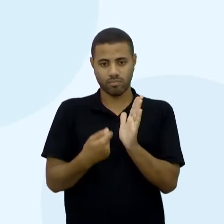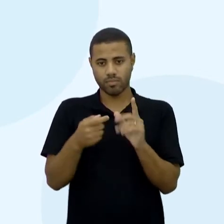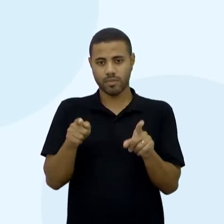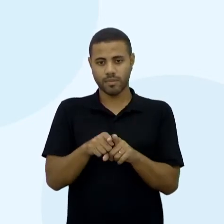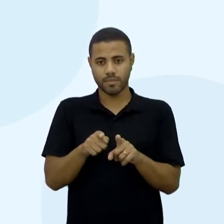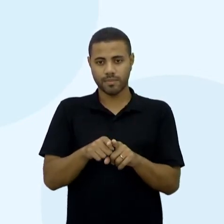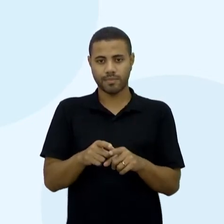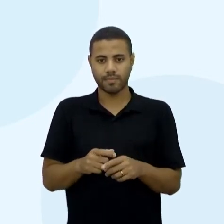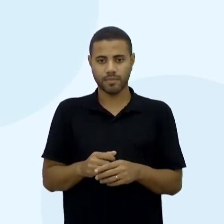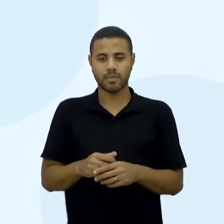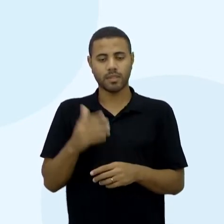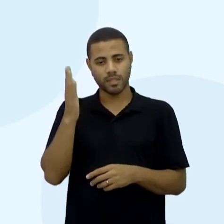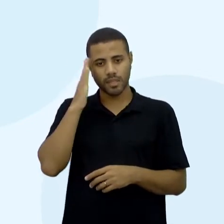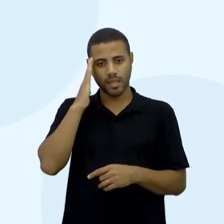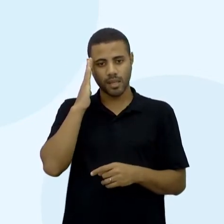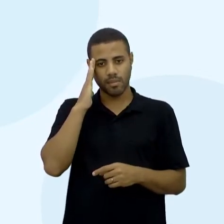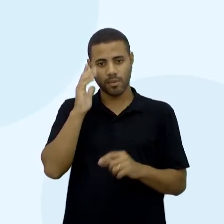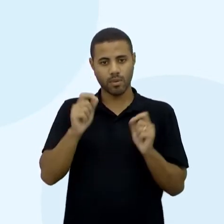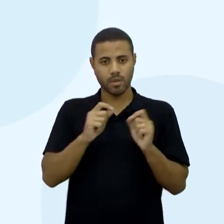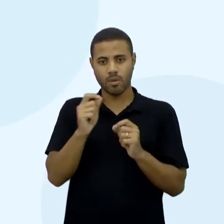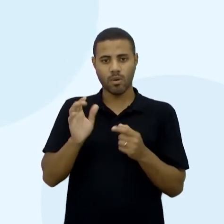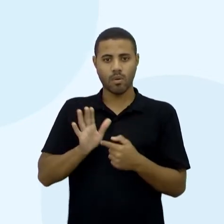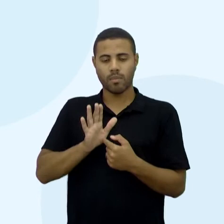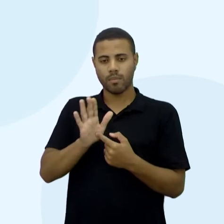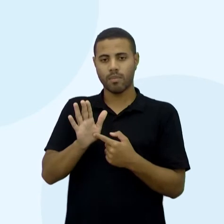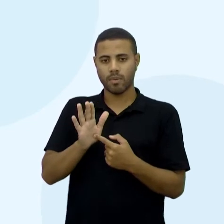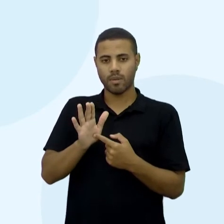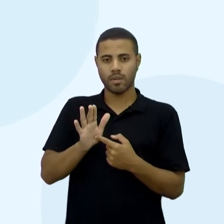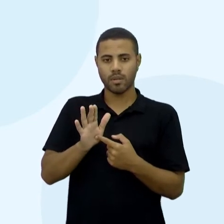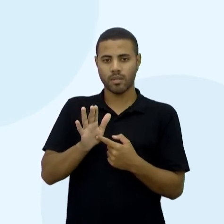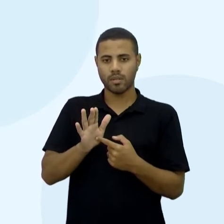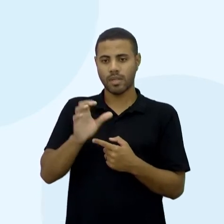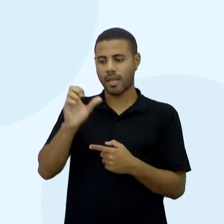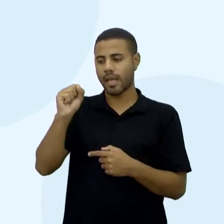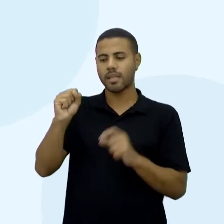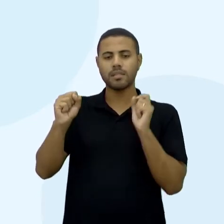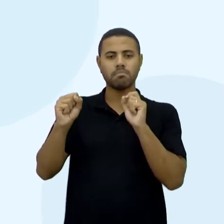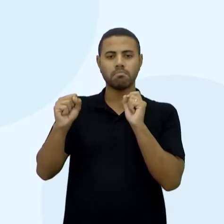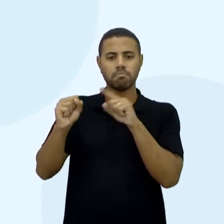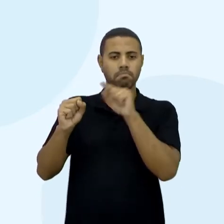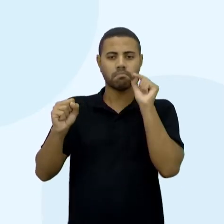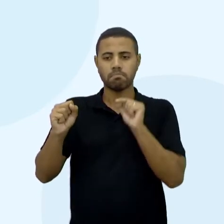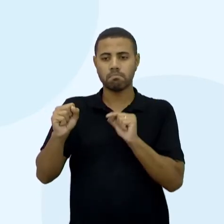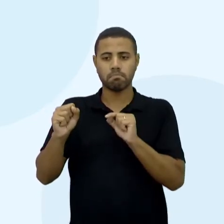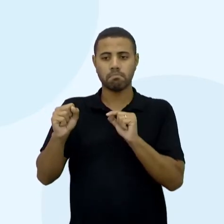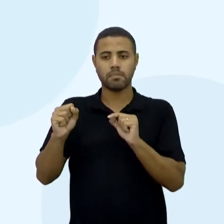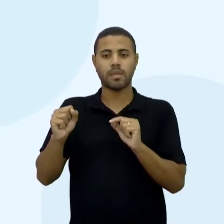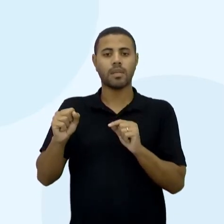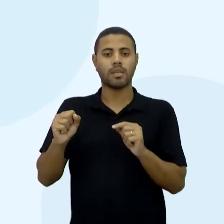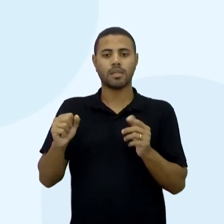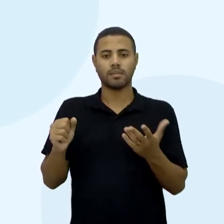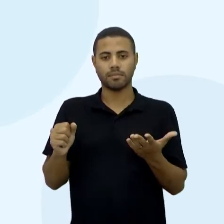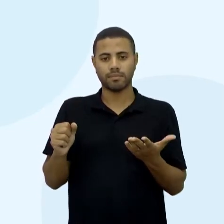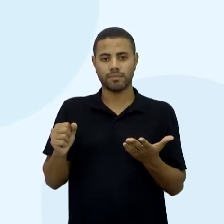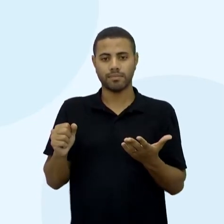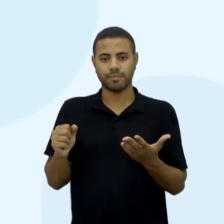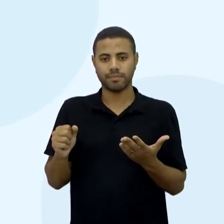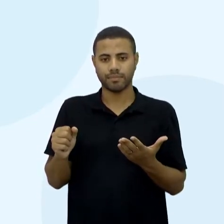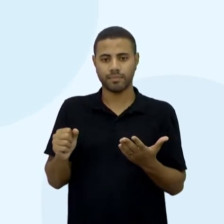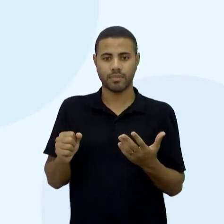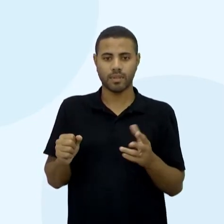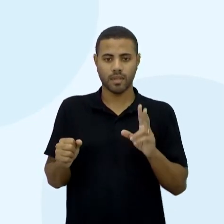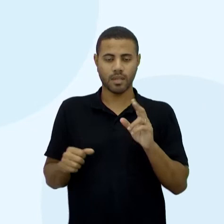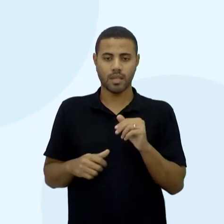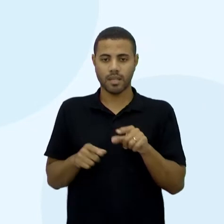lá, a gente já sabe o seguinte, ó, qual é a posição do móvel, quem é o S, quando saindo